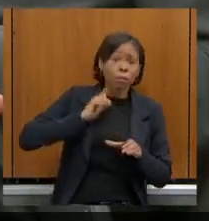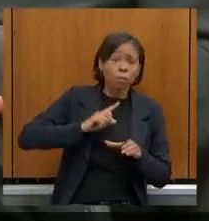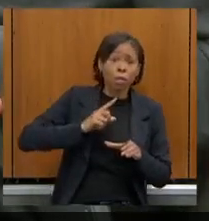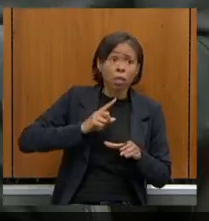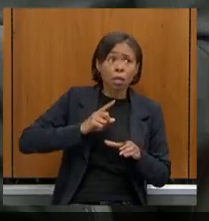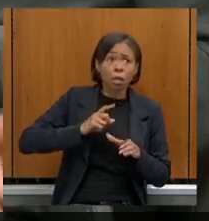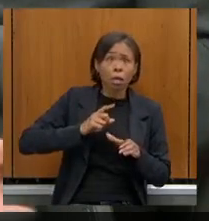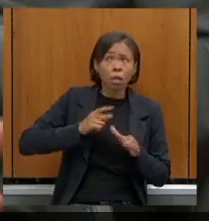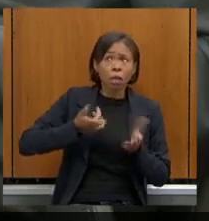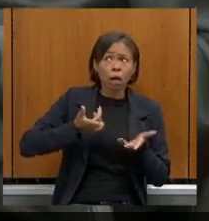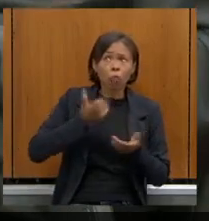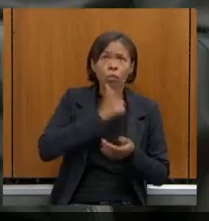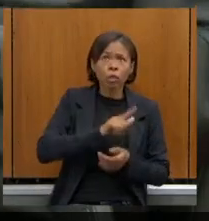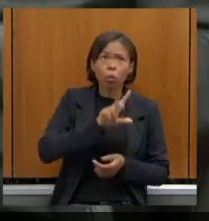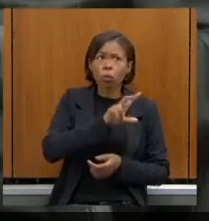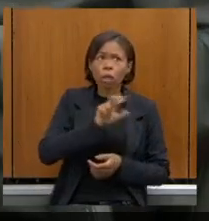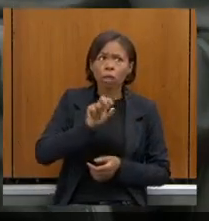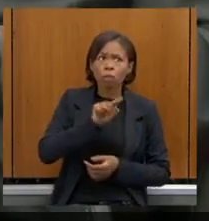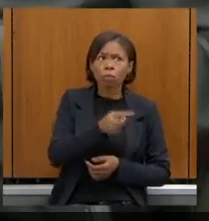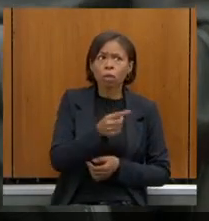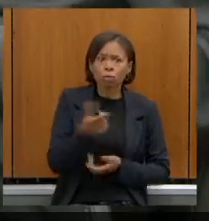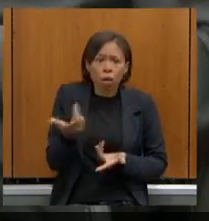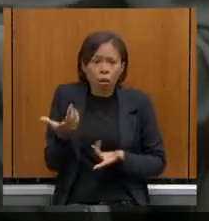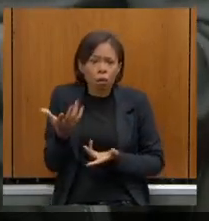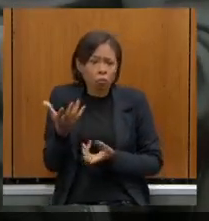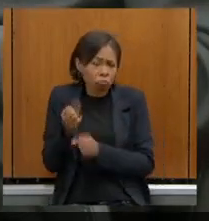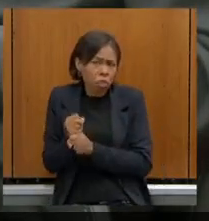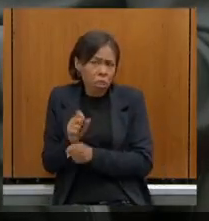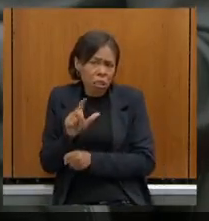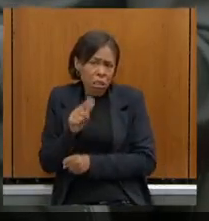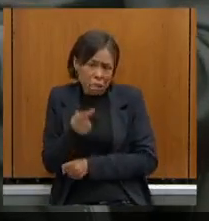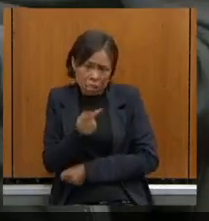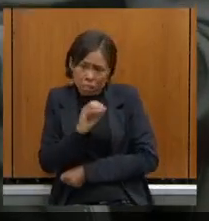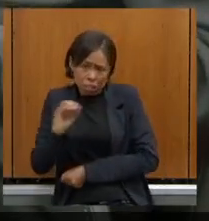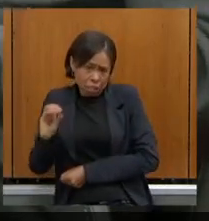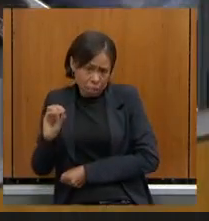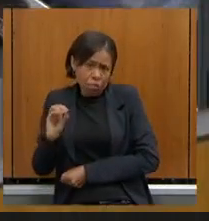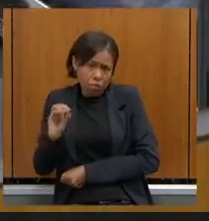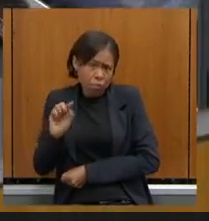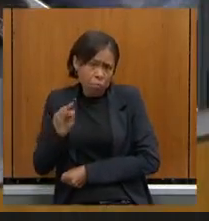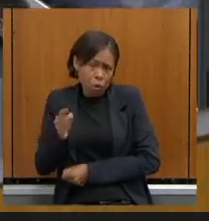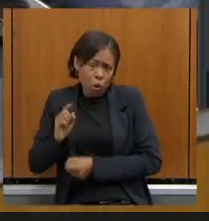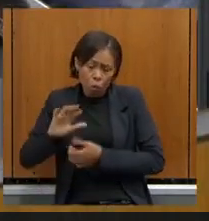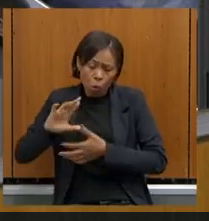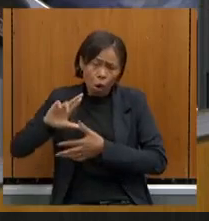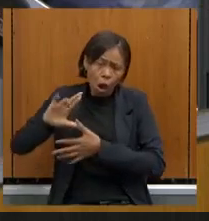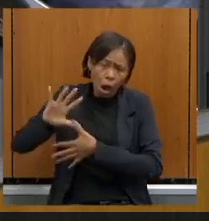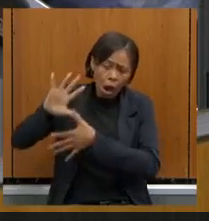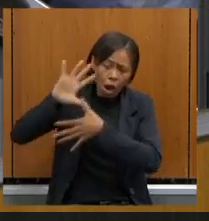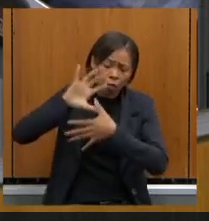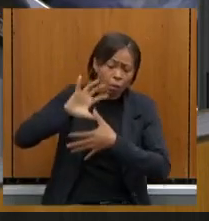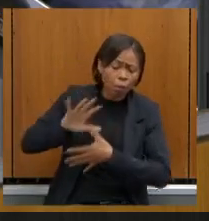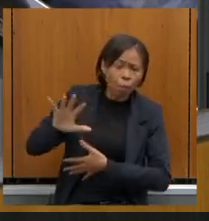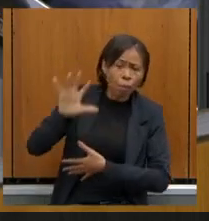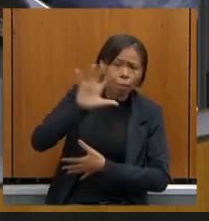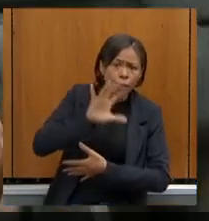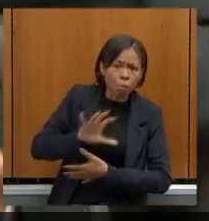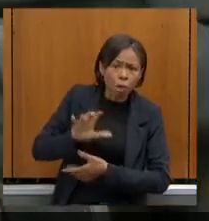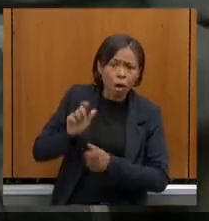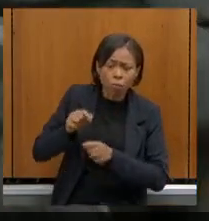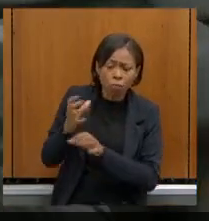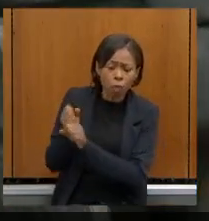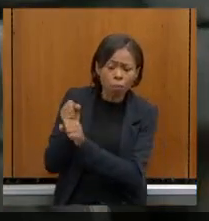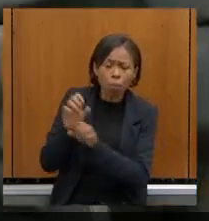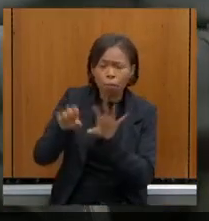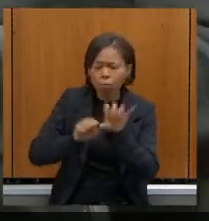500 700 mil no máximo a gente faz esse mapeamento de alferenciamento e tudo mais e as comunidades precisam de catalogar o